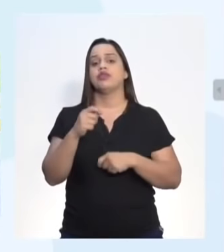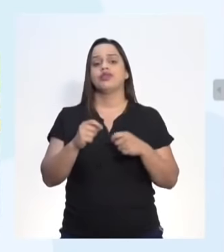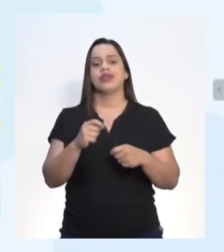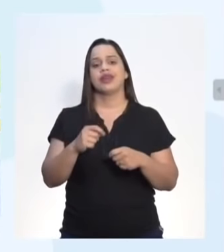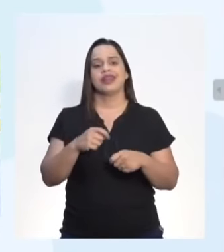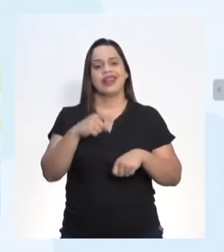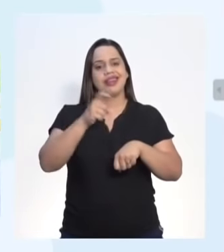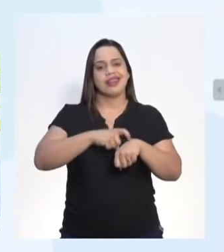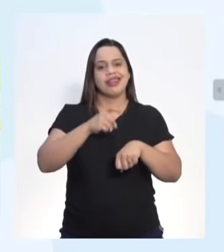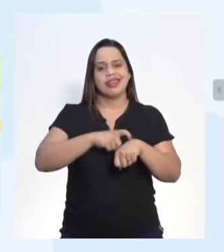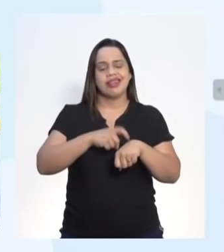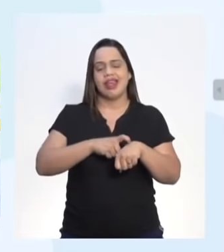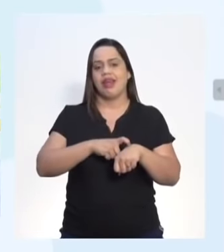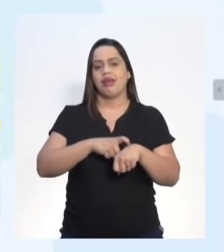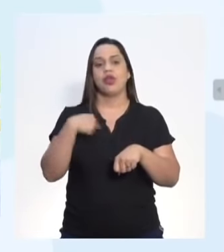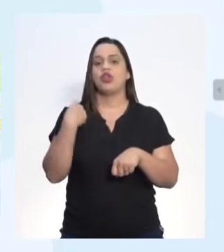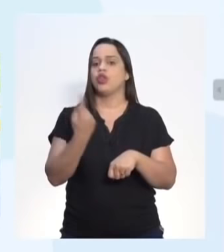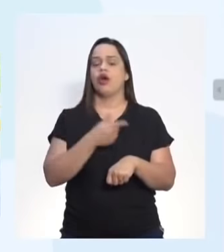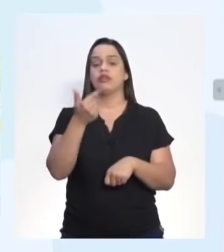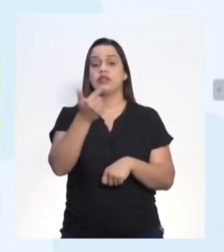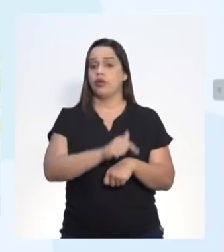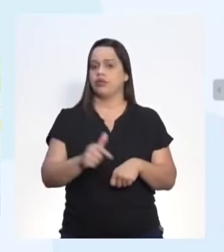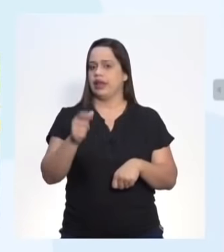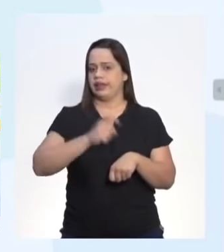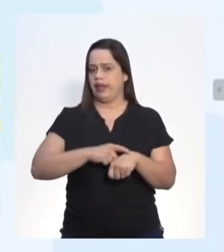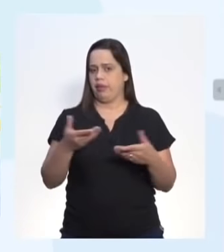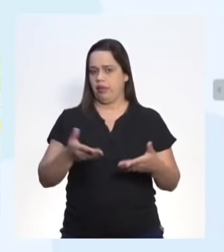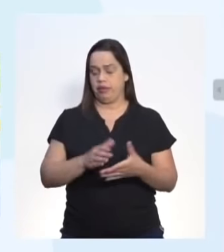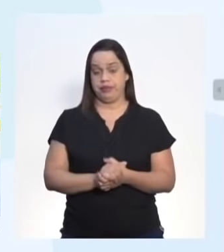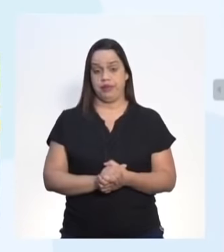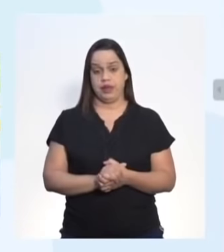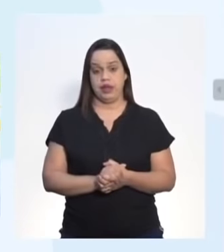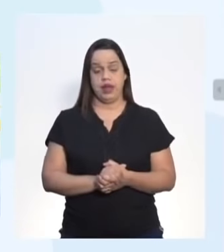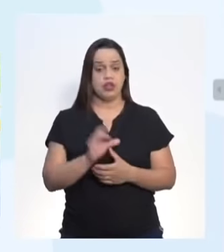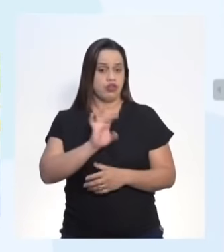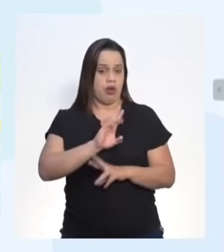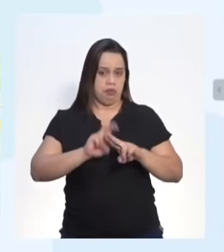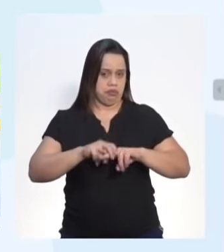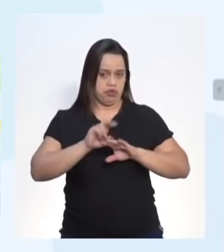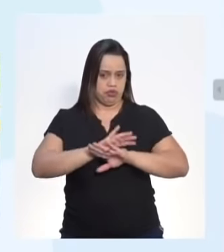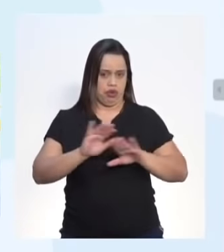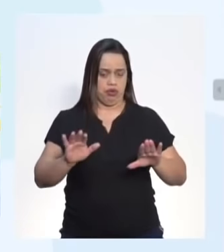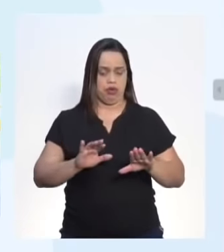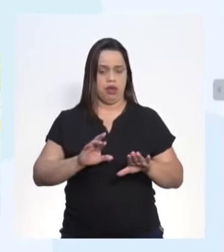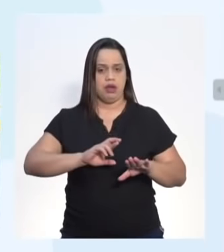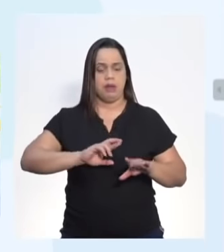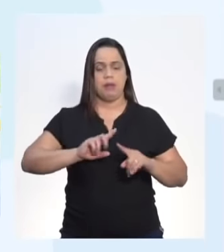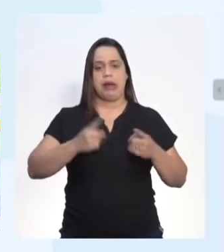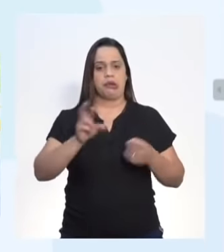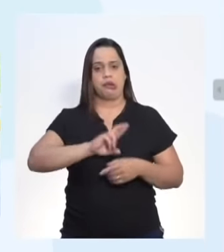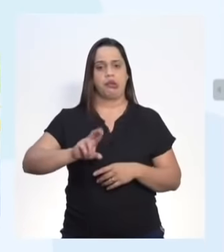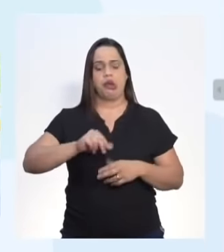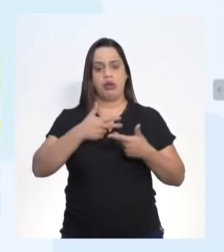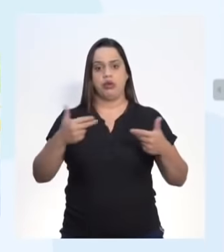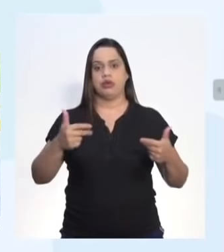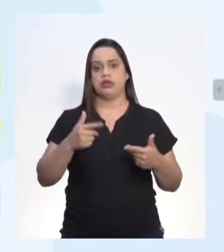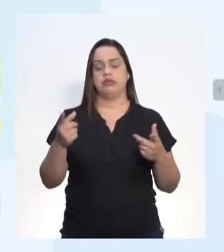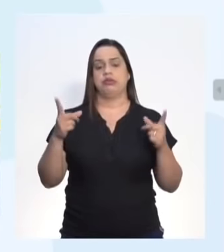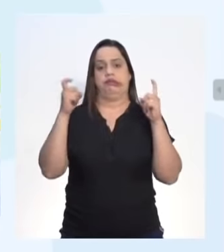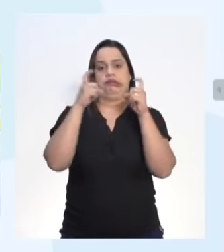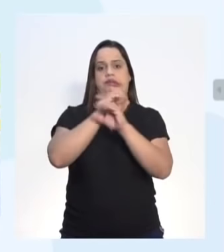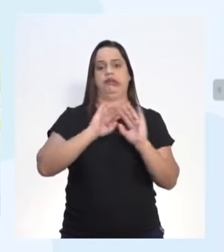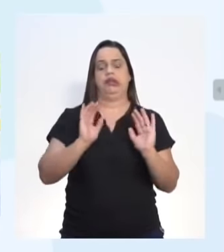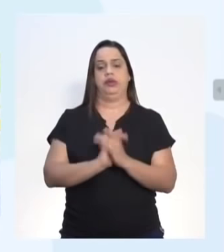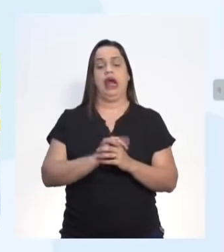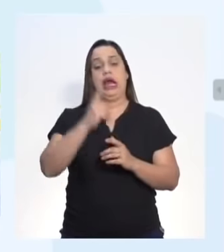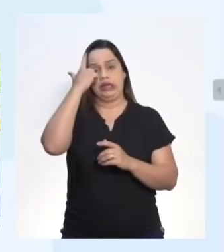tal, coisa que infelizmente a gente não tem. É só por isso, mas não é coisa do outro mundo, é bastante simples. A